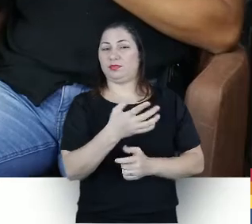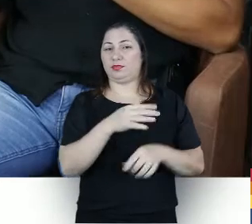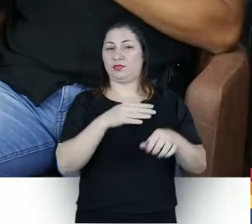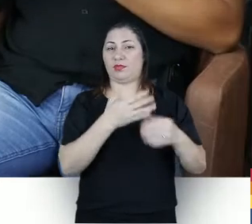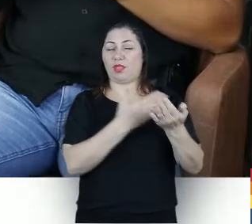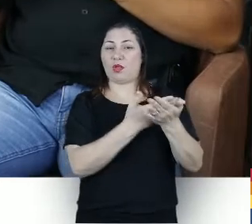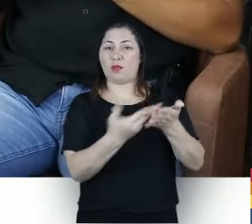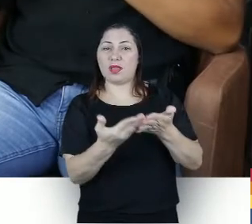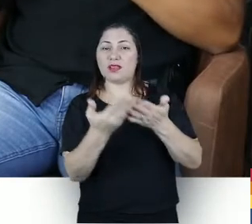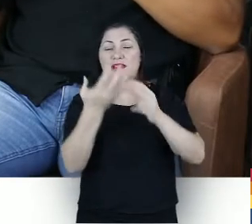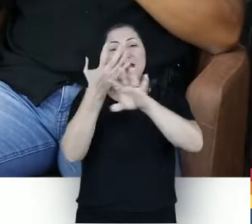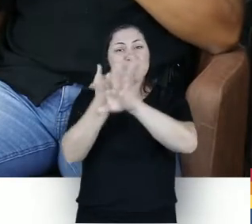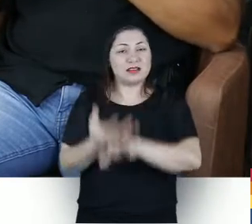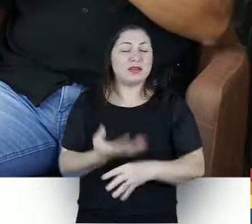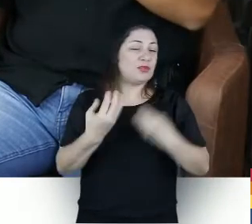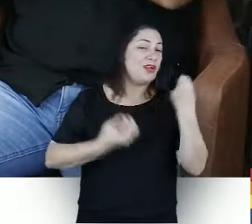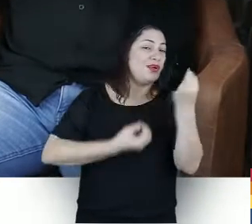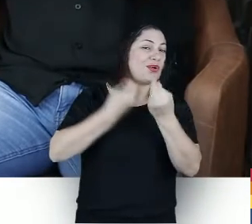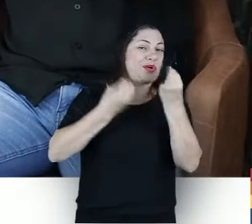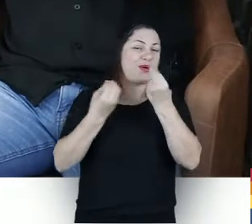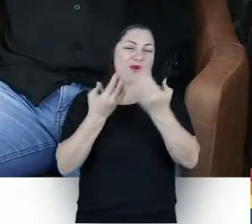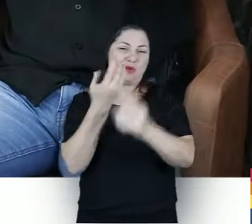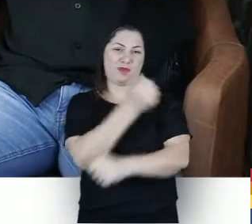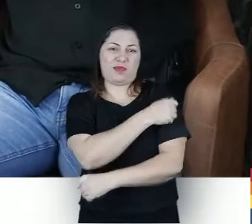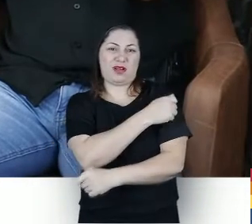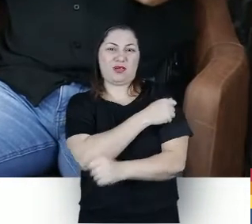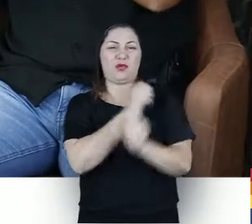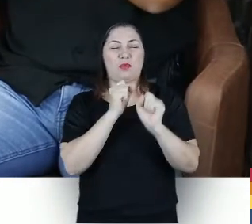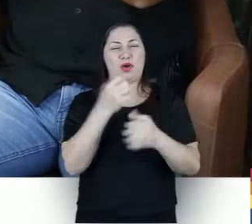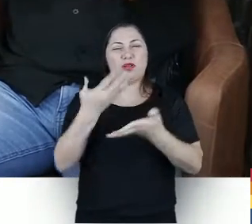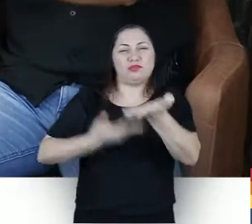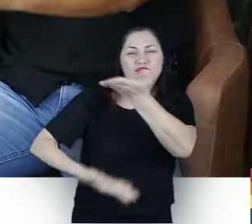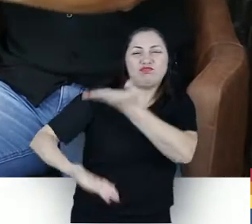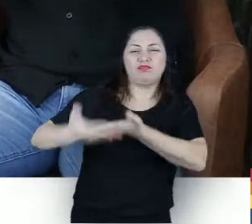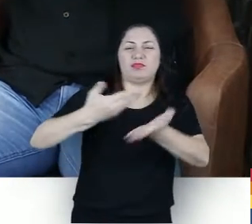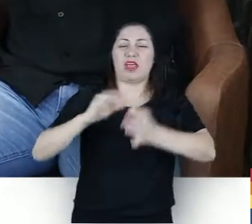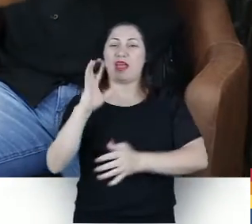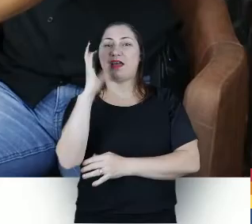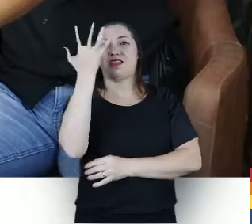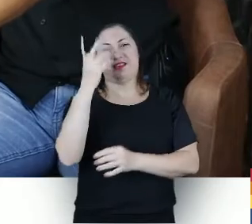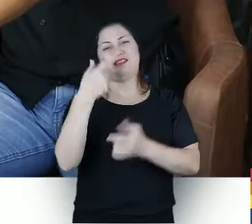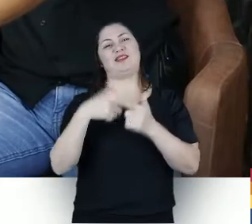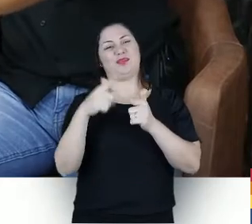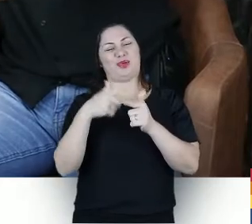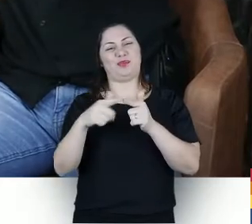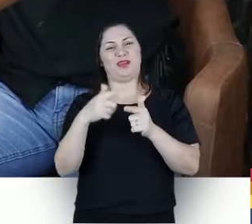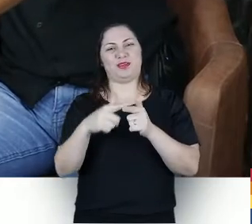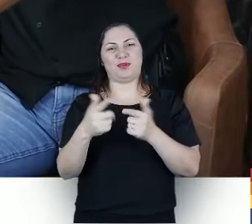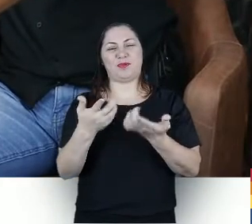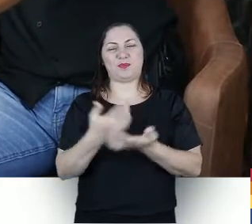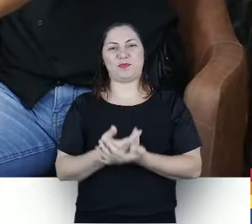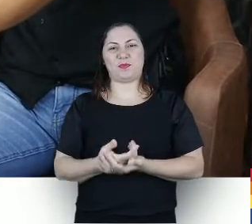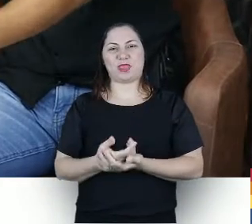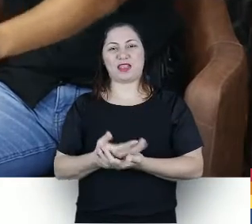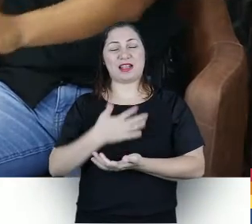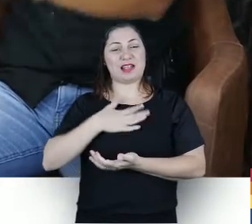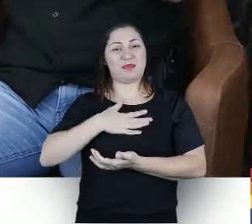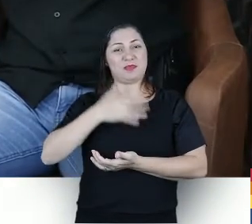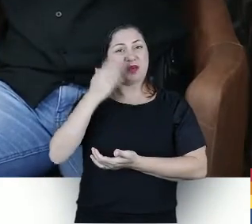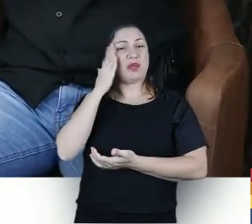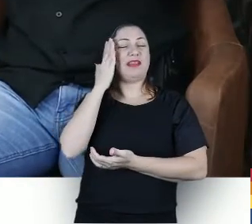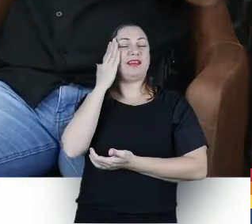por problemas. Hoje a gente pode sair da sala de aula, identificar um problema da realidade daquele estudante, do bairro dele,